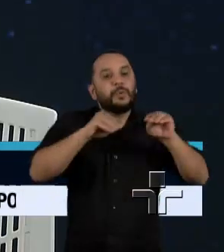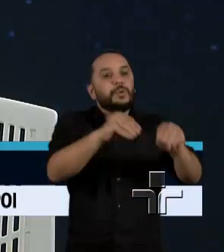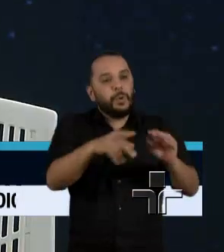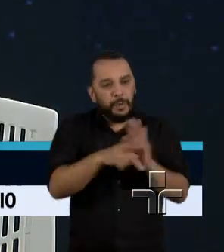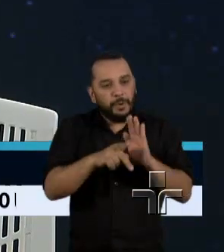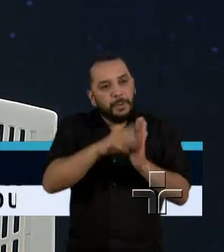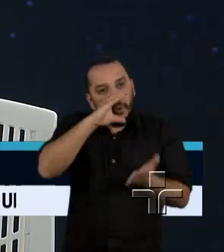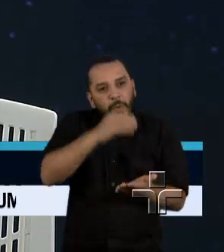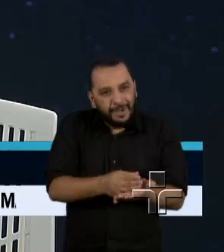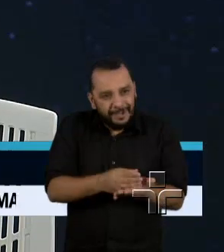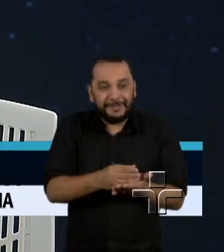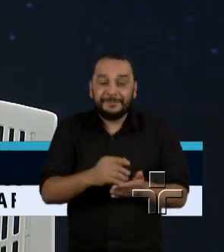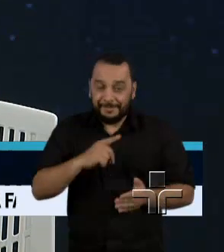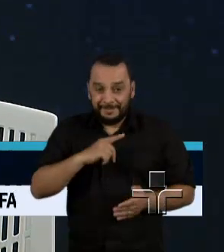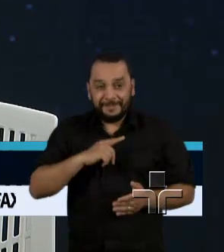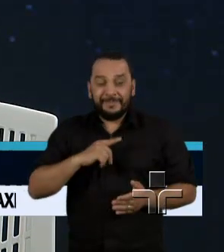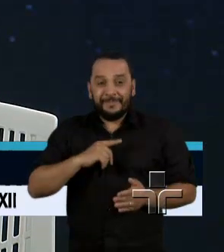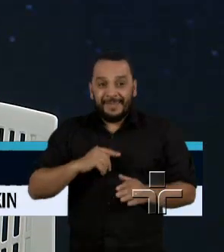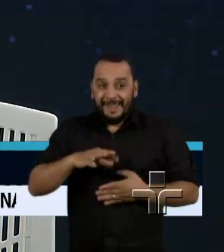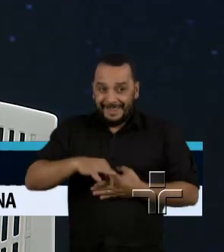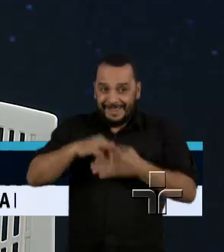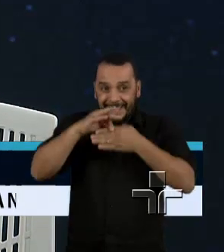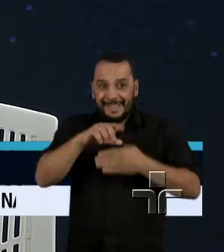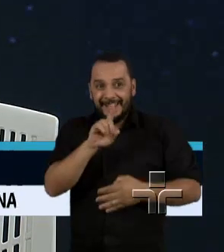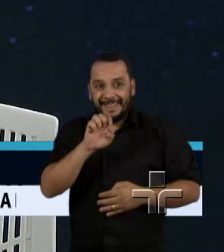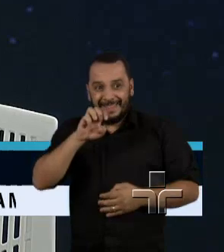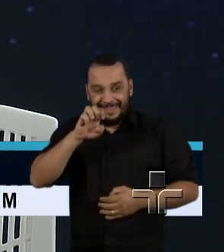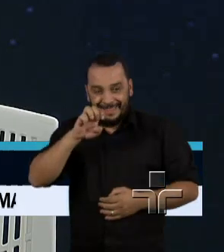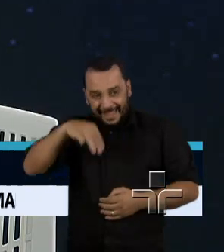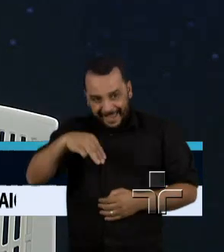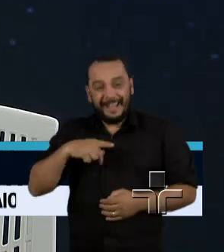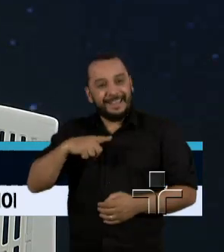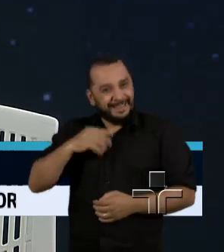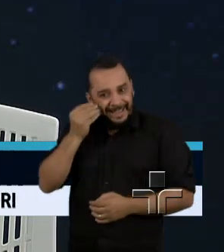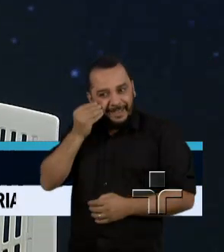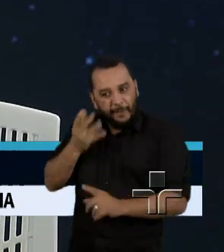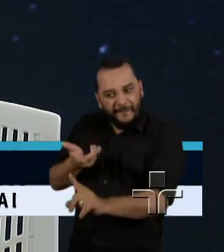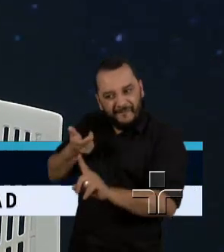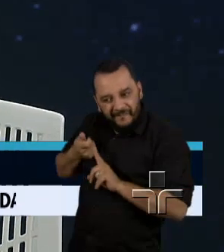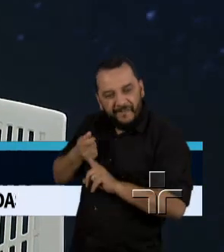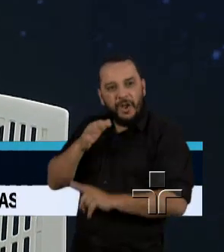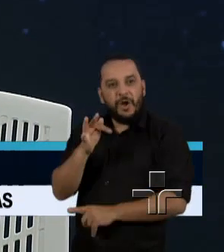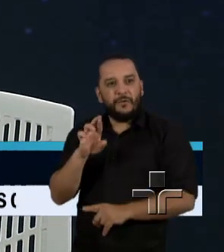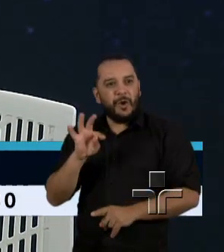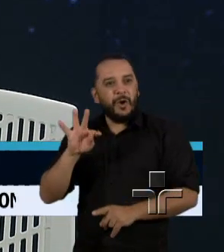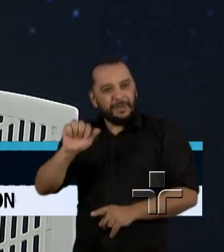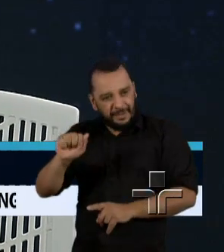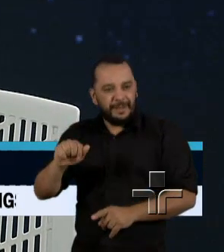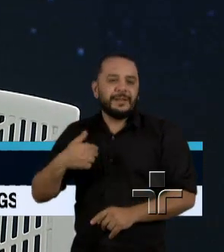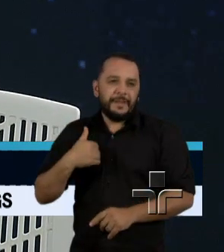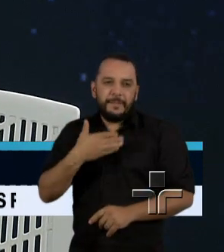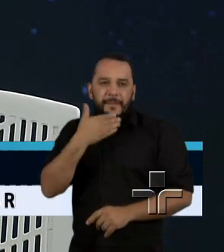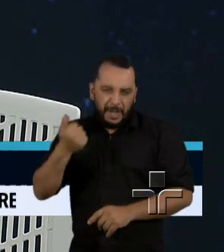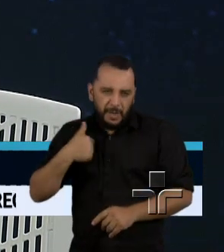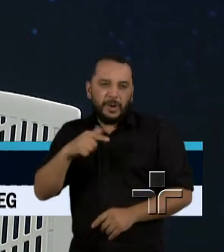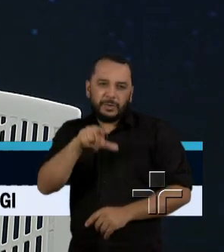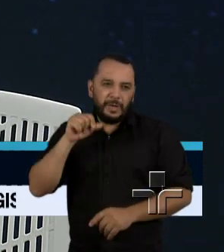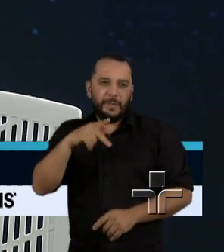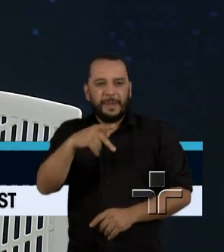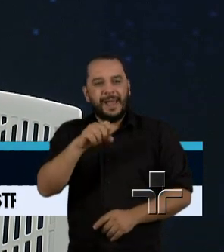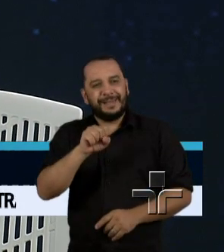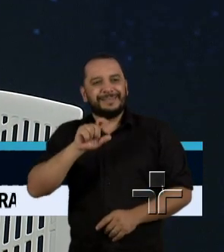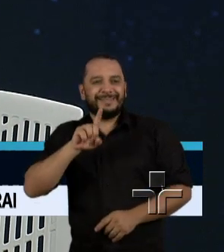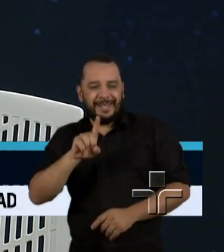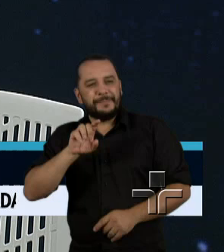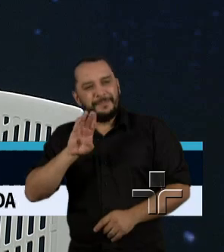líderes democratas, do Partido Democratas, que também tentava que o Alexandre Frota fosse para lá, é que foi melhor que ele realmente optasse pelo PSDB, porque a